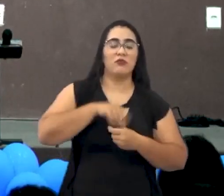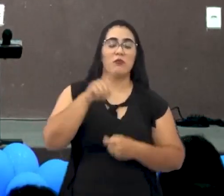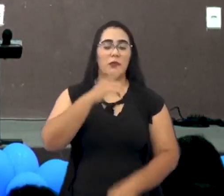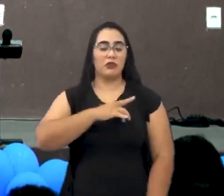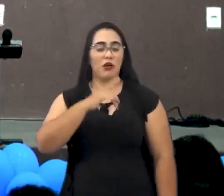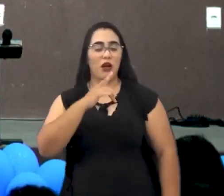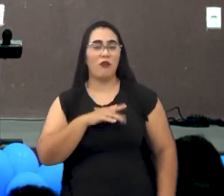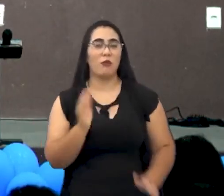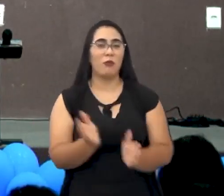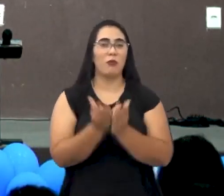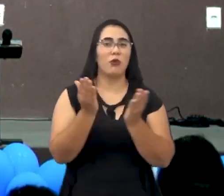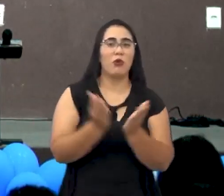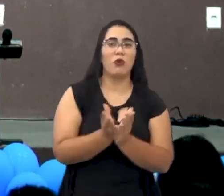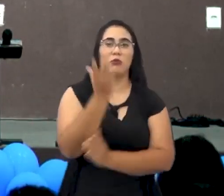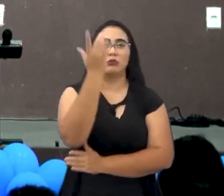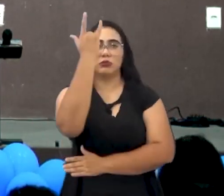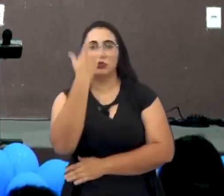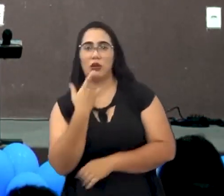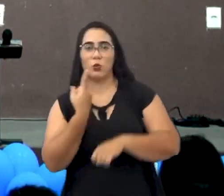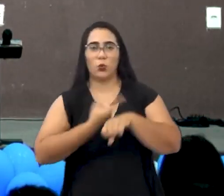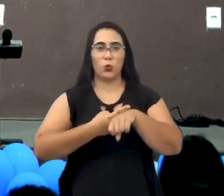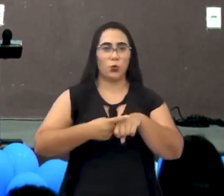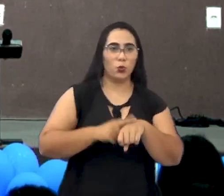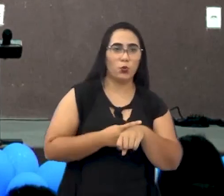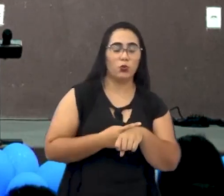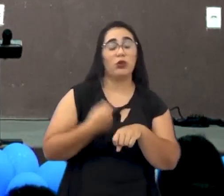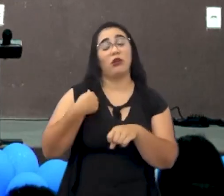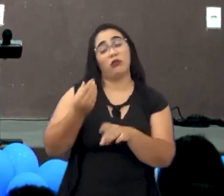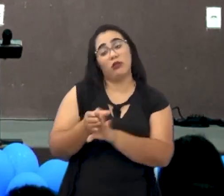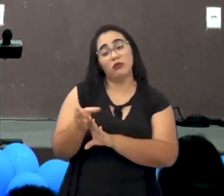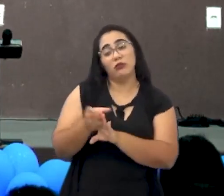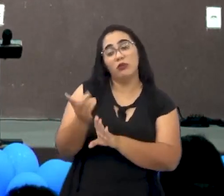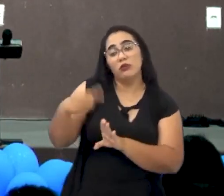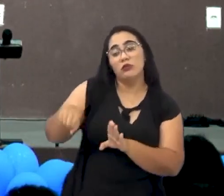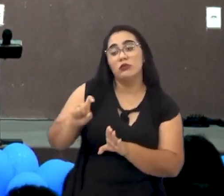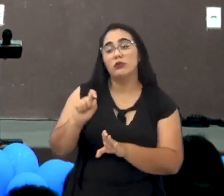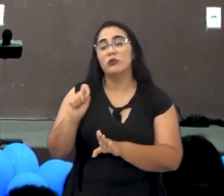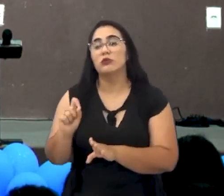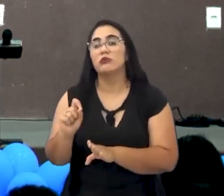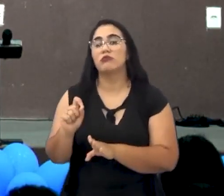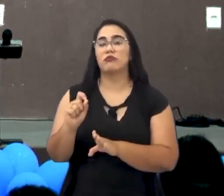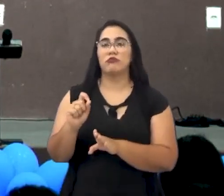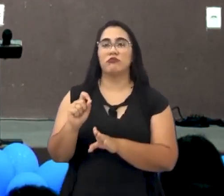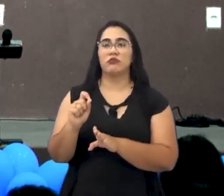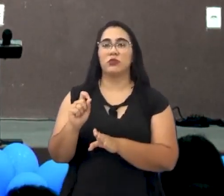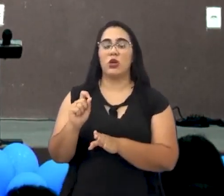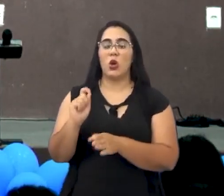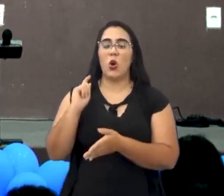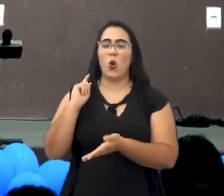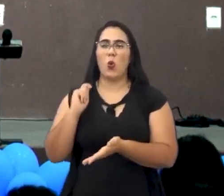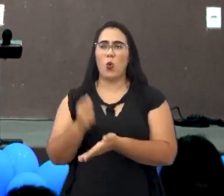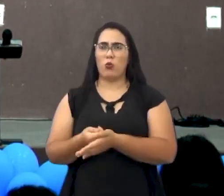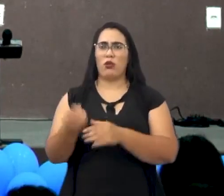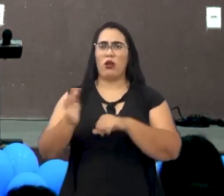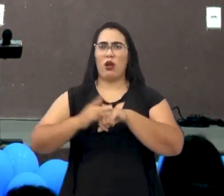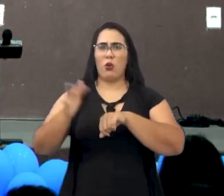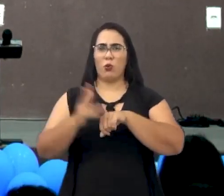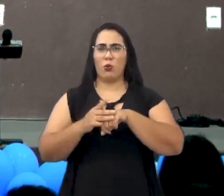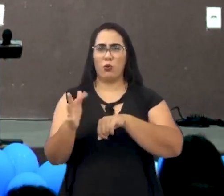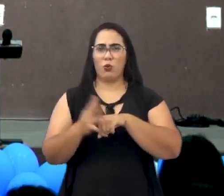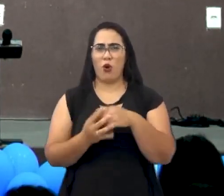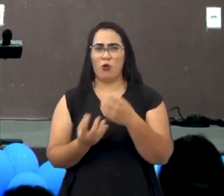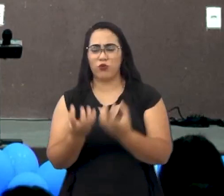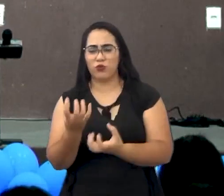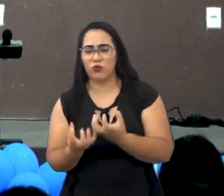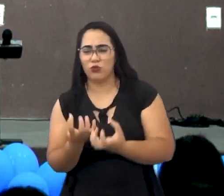cego, nu. Aconselho que você compre de mim ouro refinado pelo fogo, para que você, de